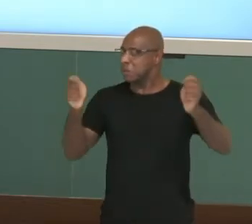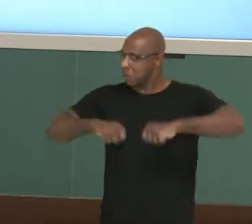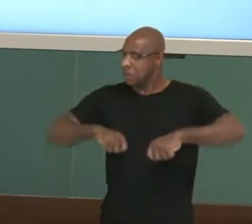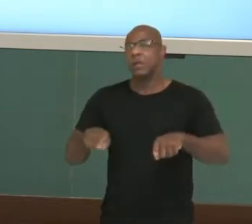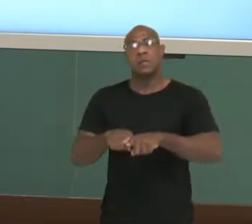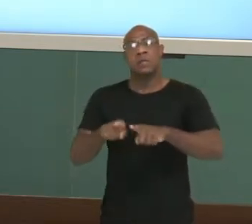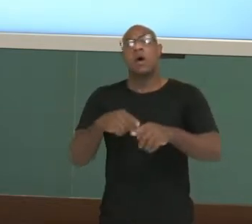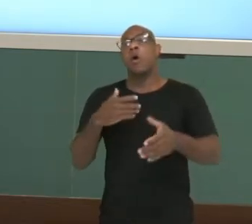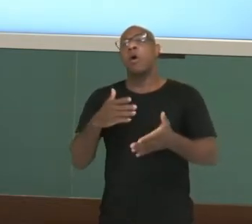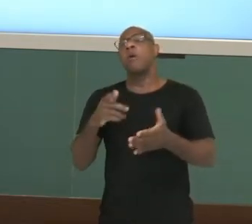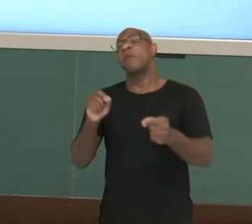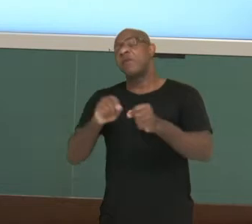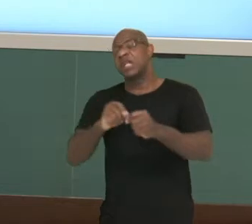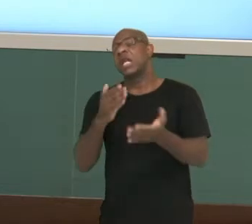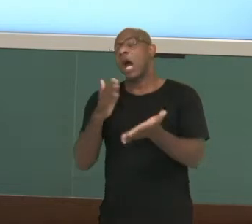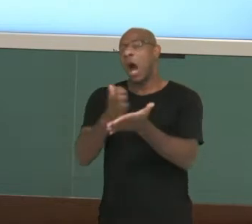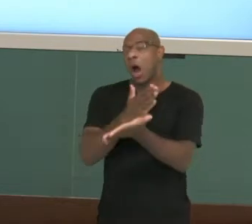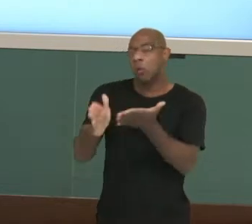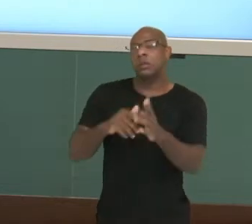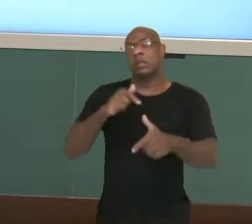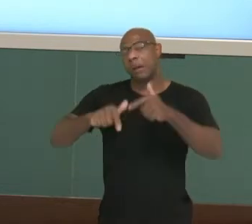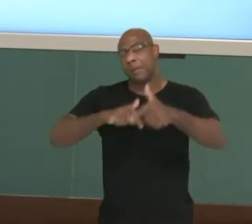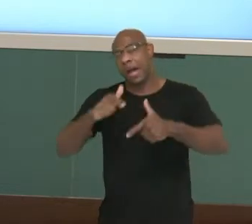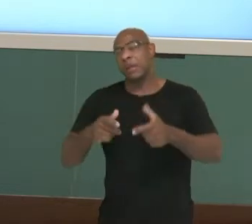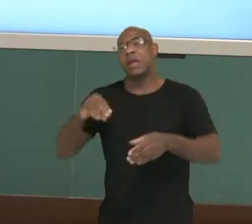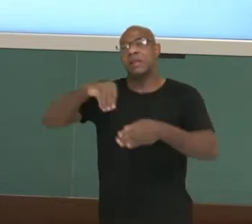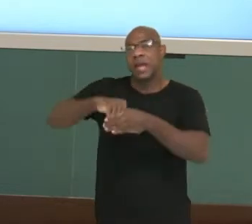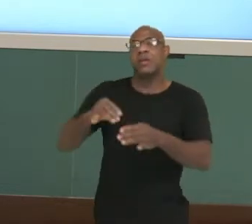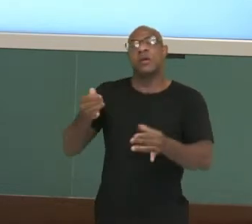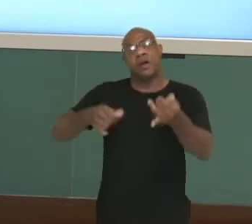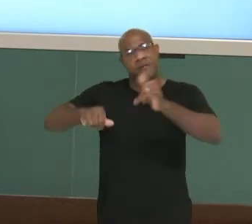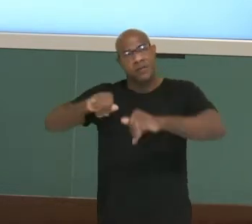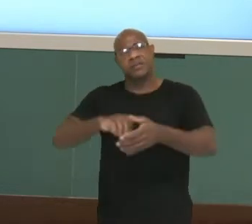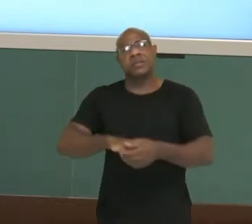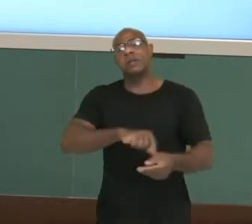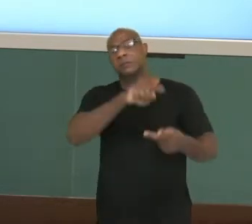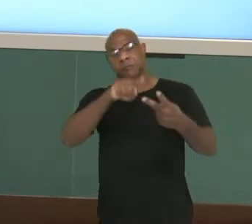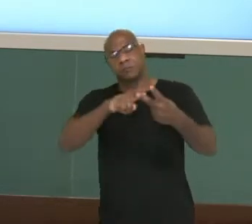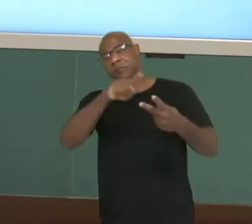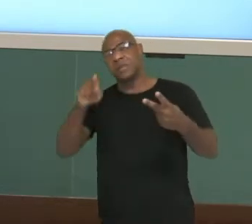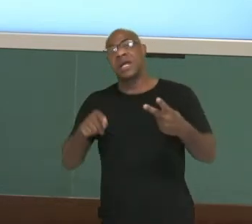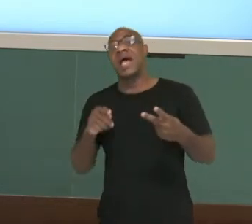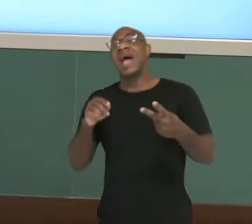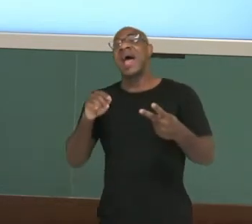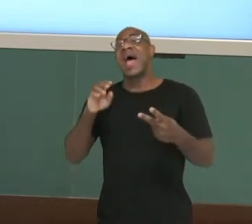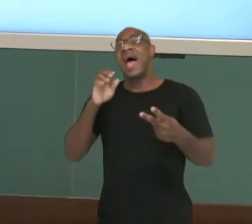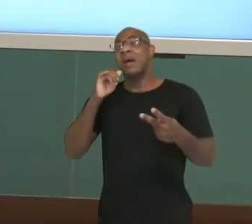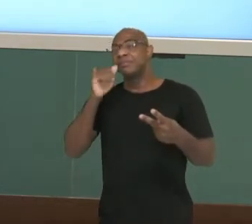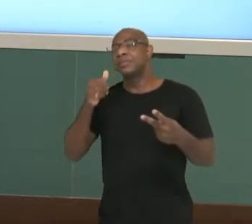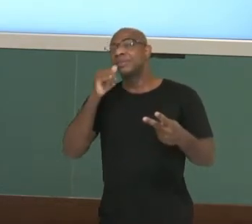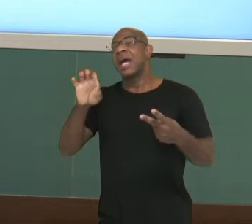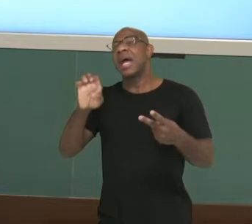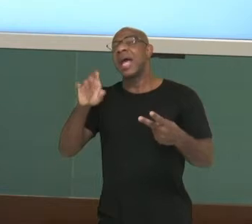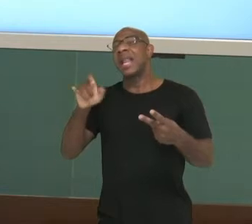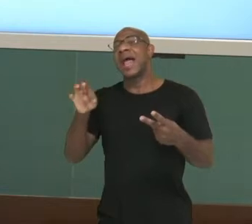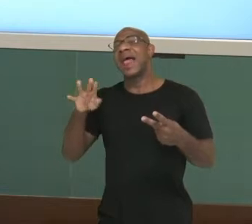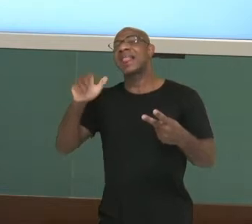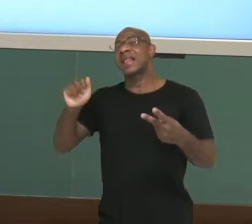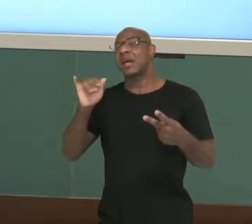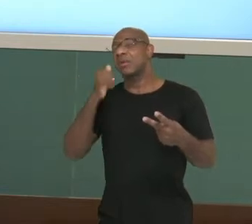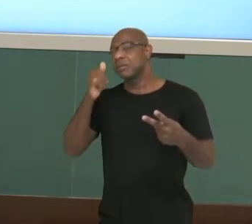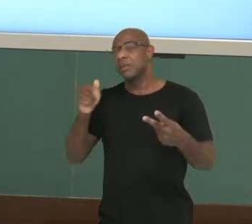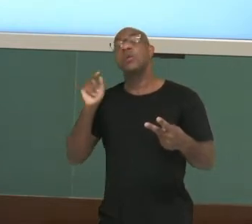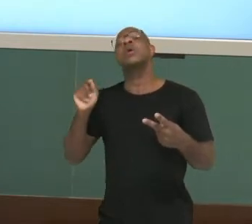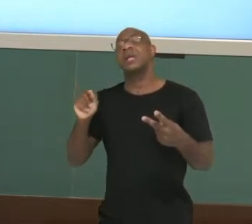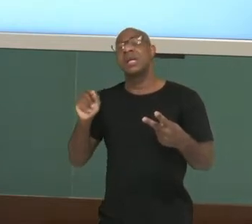algum trabalho, como é o conceito utilizado na física. Agora, quando estamos falando em matriz elétrica, estamos falando daquilo que